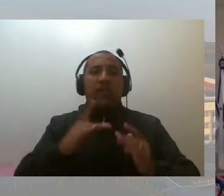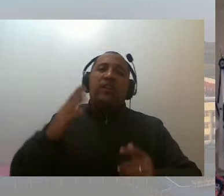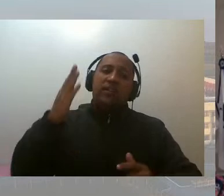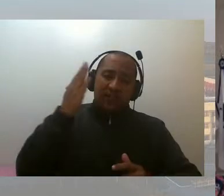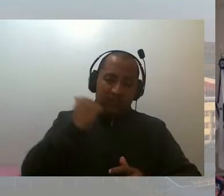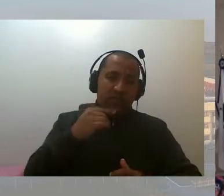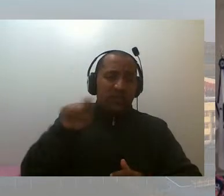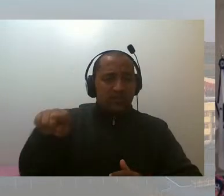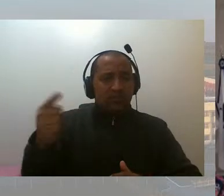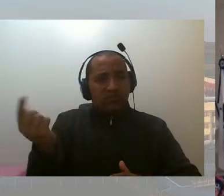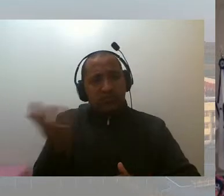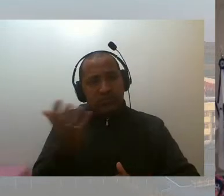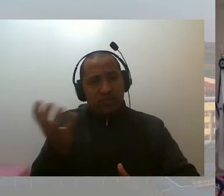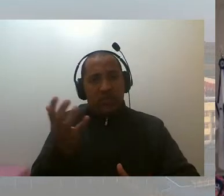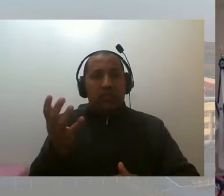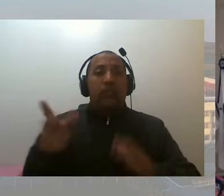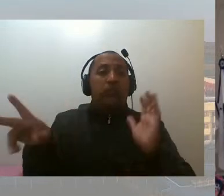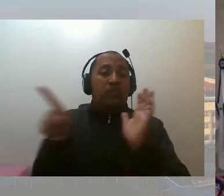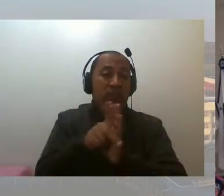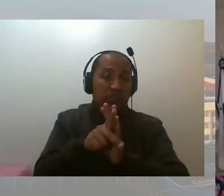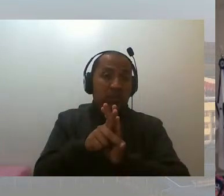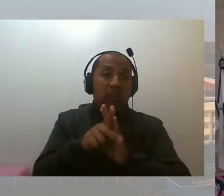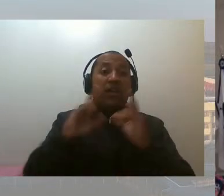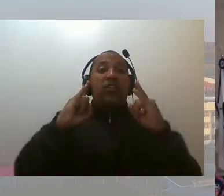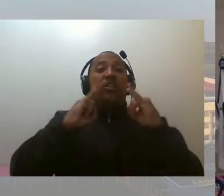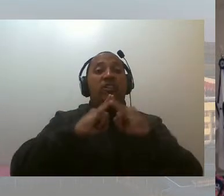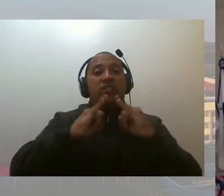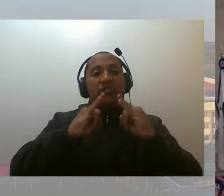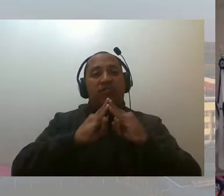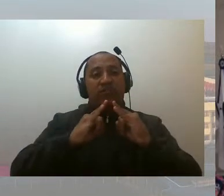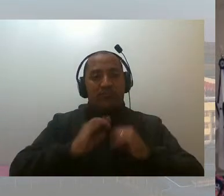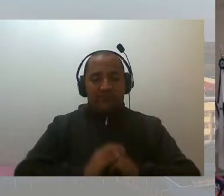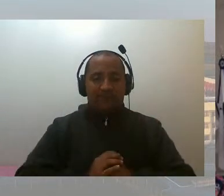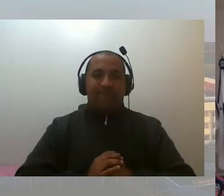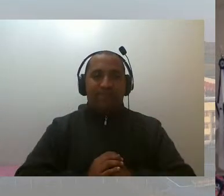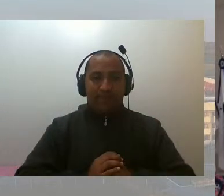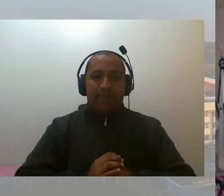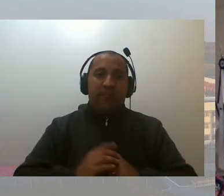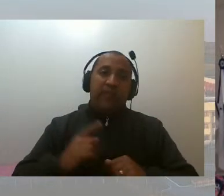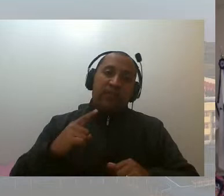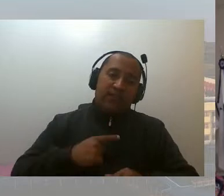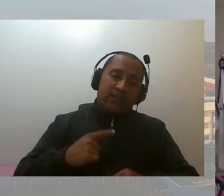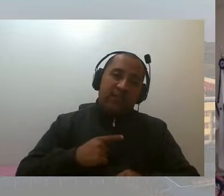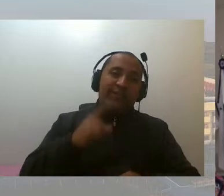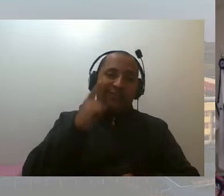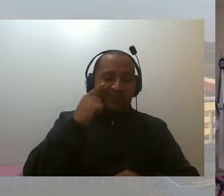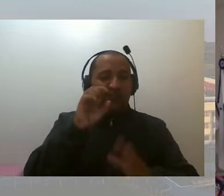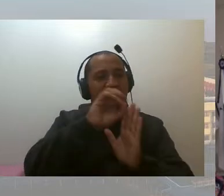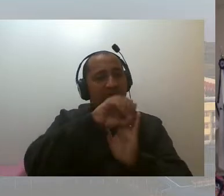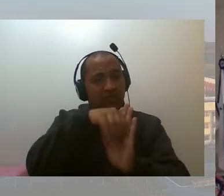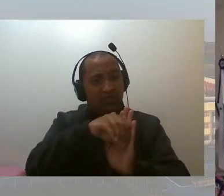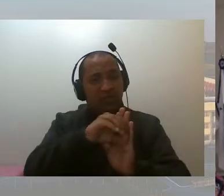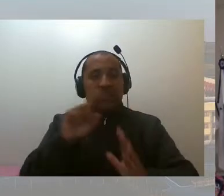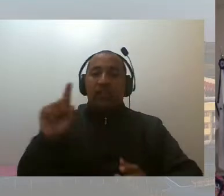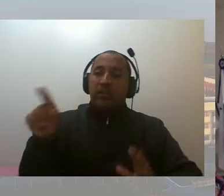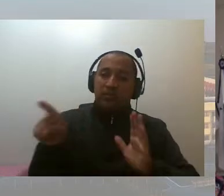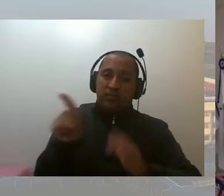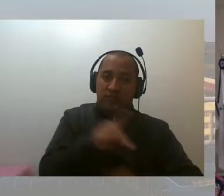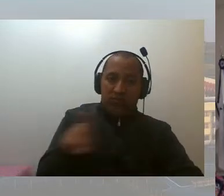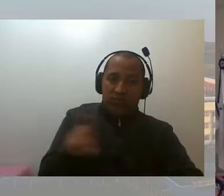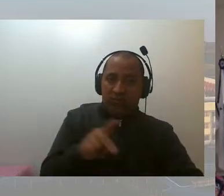de Caçapava, porque o CIEP ele é da instituição. Então, quando chegam os ofícios, né, professor Fábio,